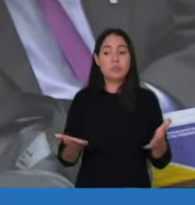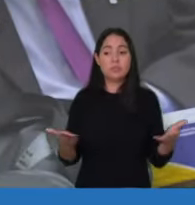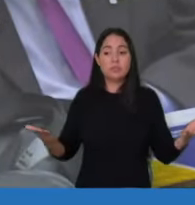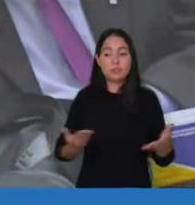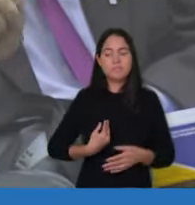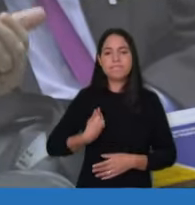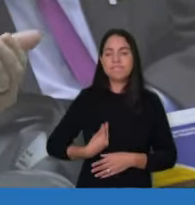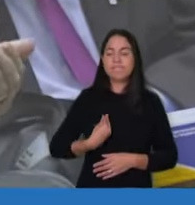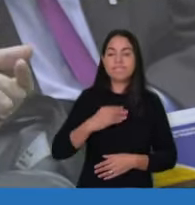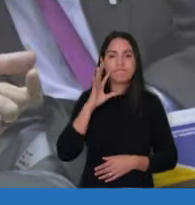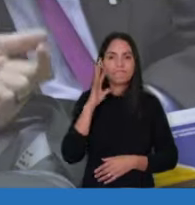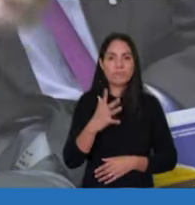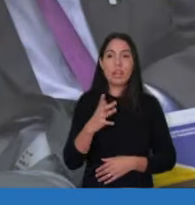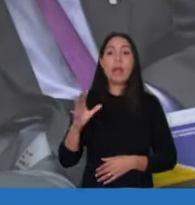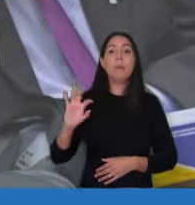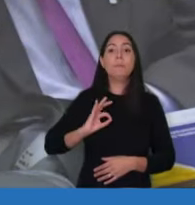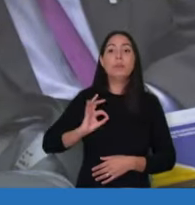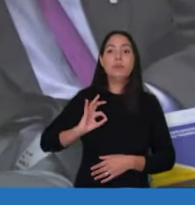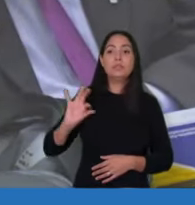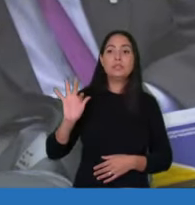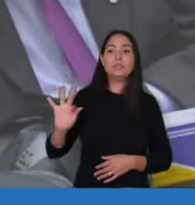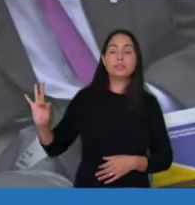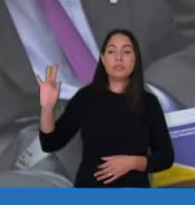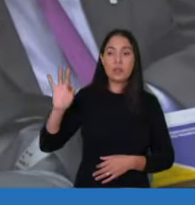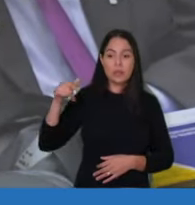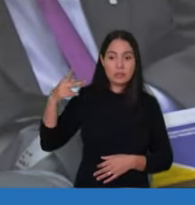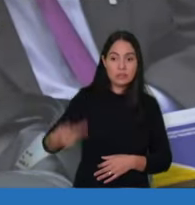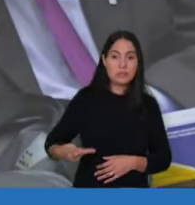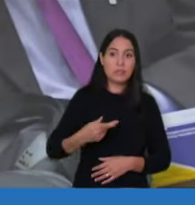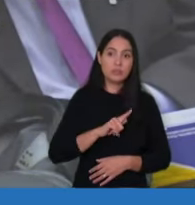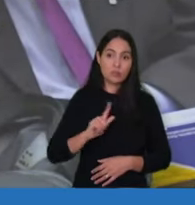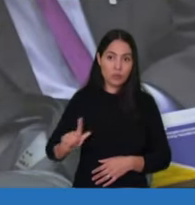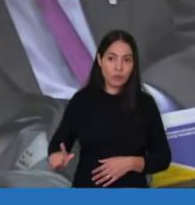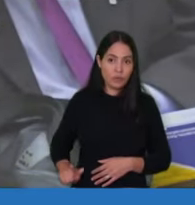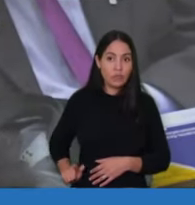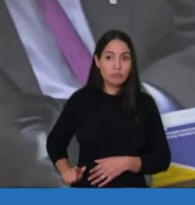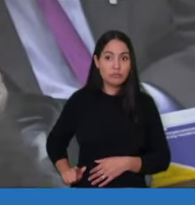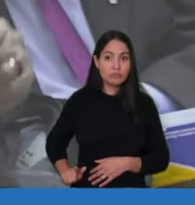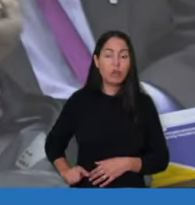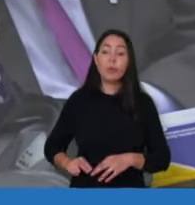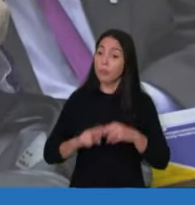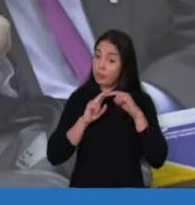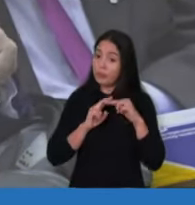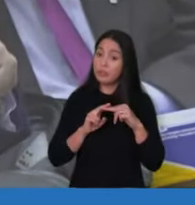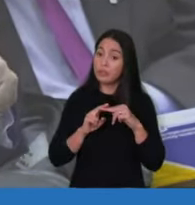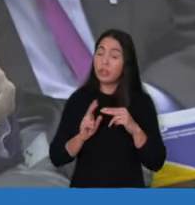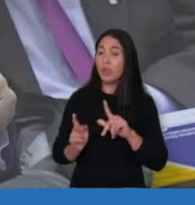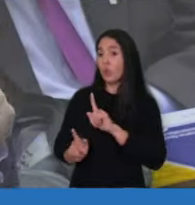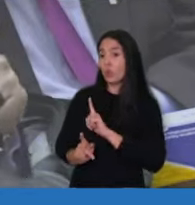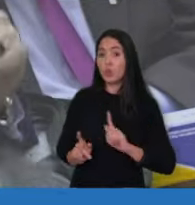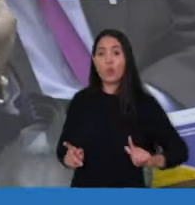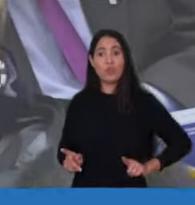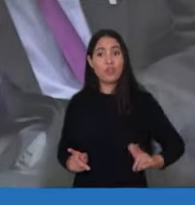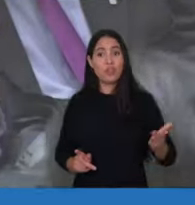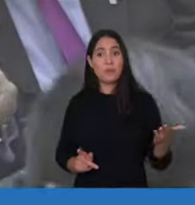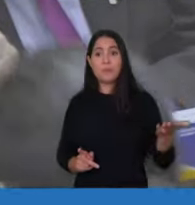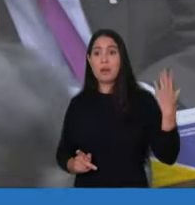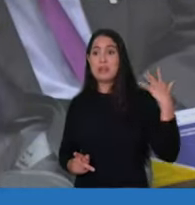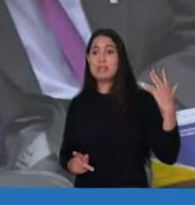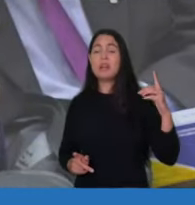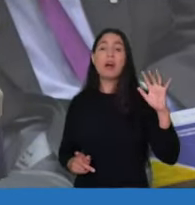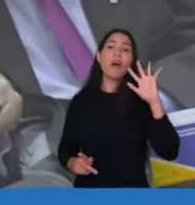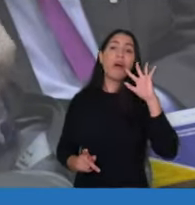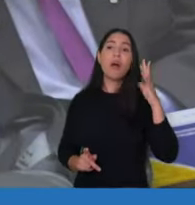a Polícia Federal deste governo, é bom que se diga, porque o governo passado colocou debaixo